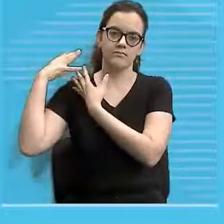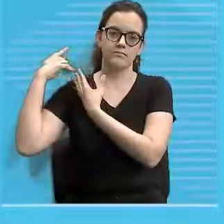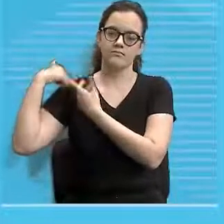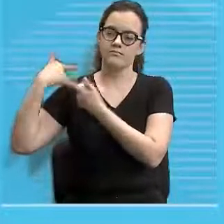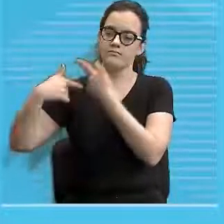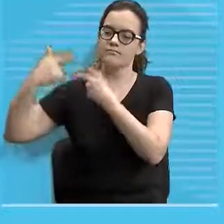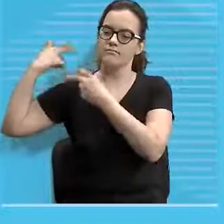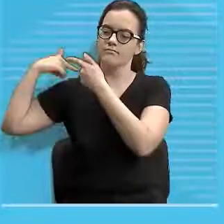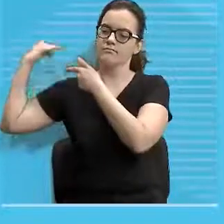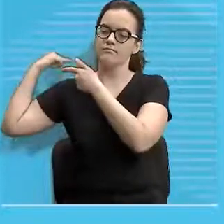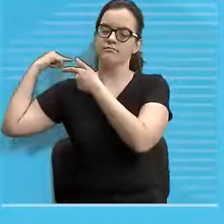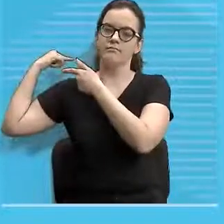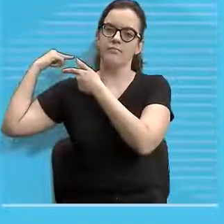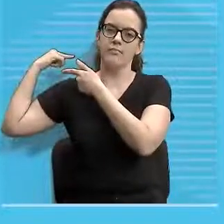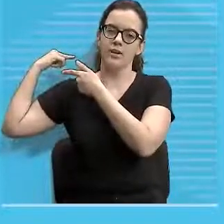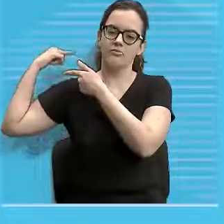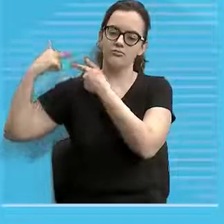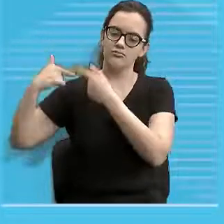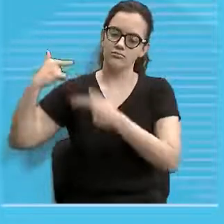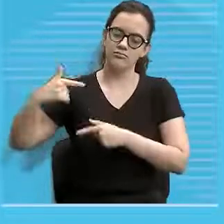que eu era uma criança.